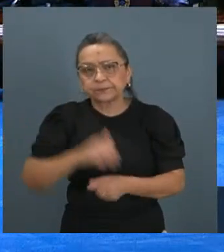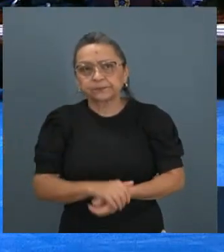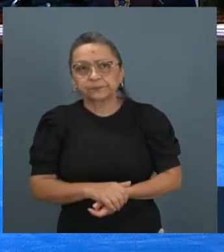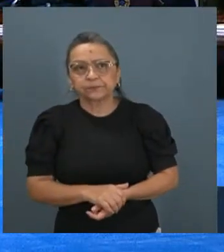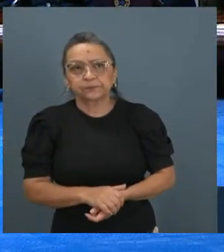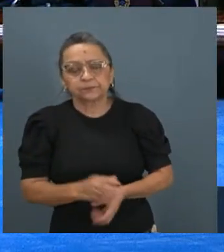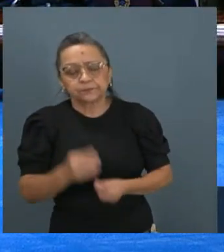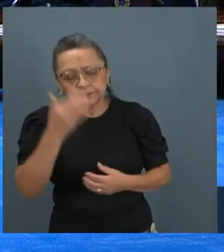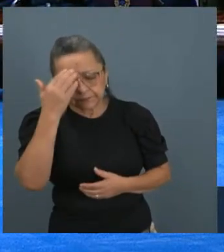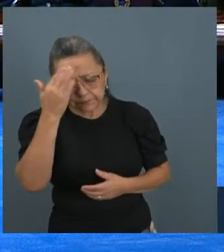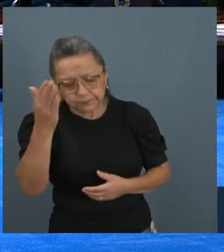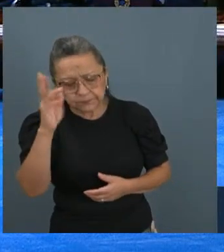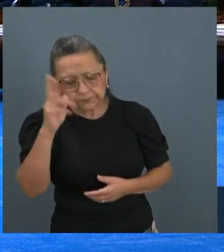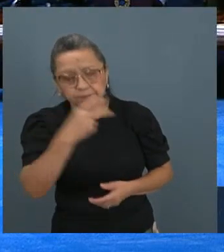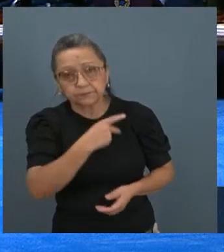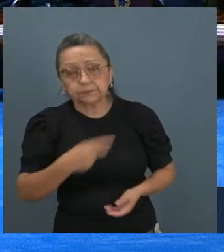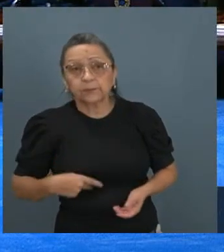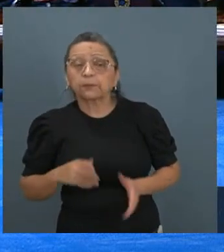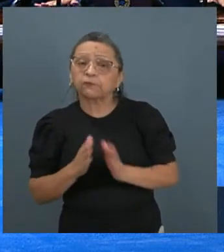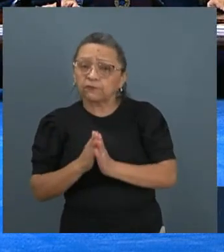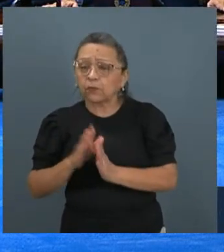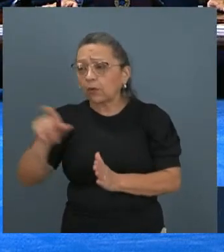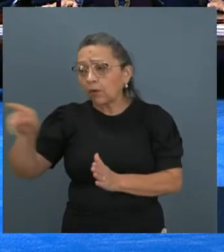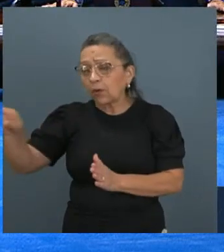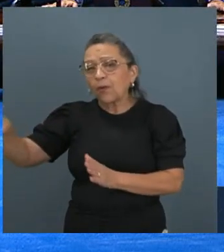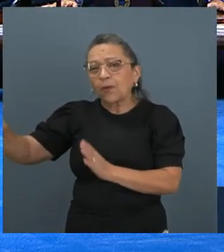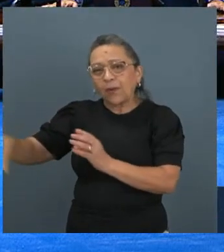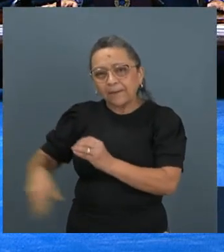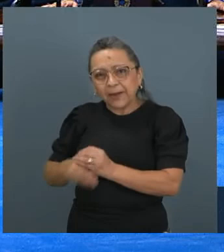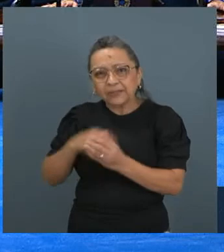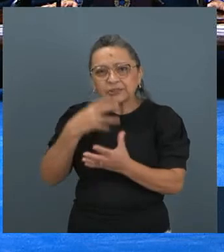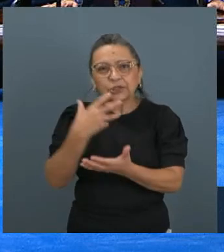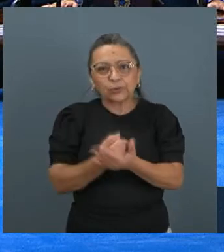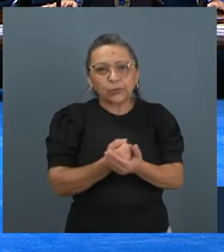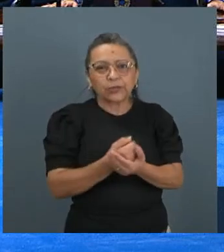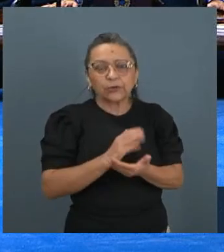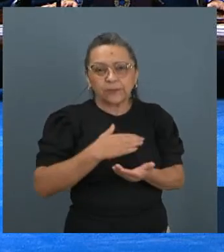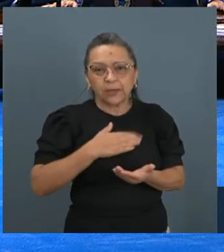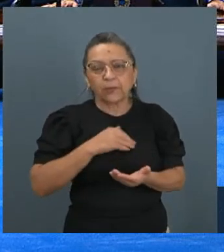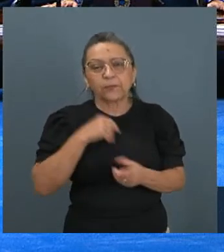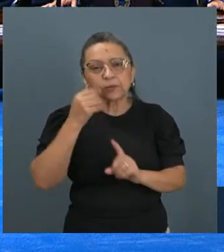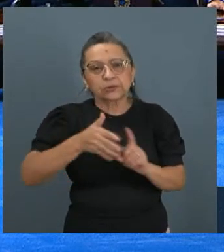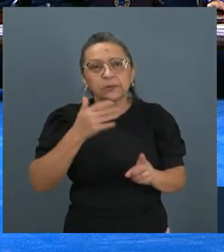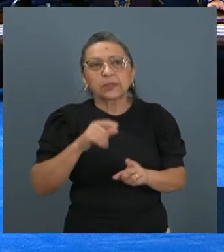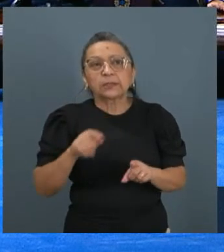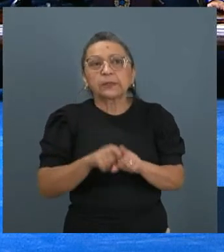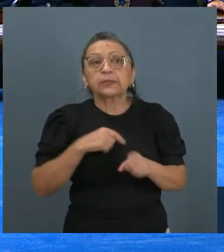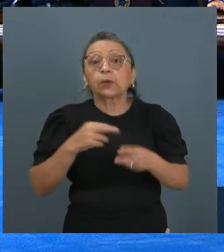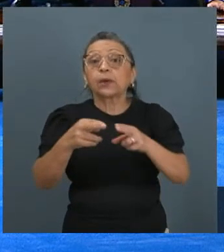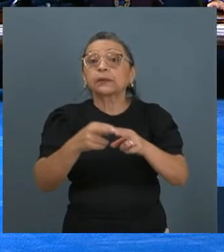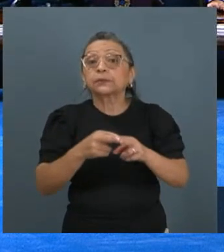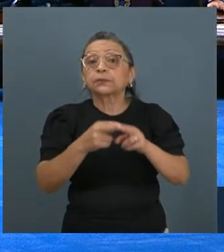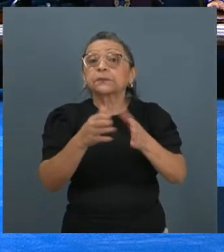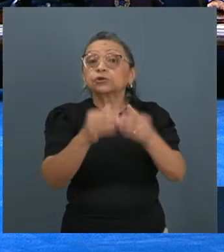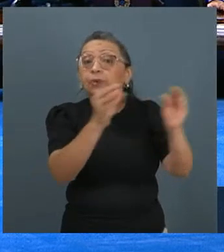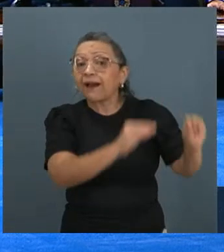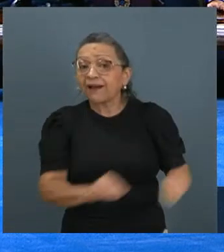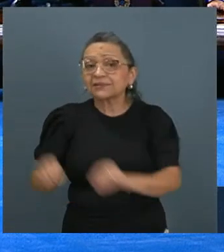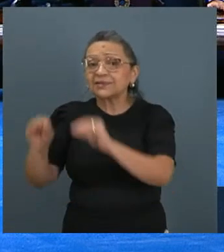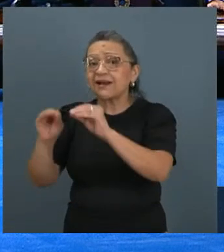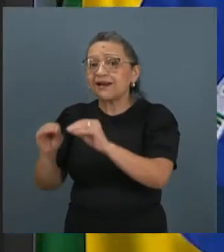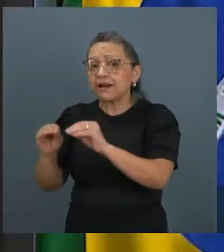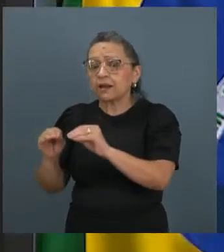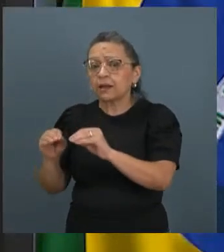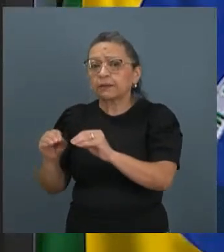Muito obrigado, senhor presidente. Eu peço que inclua a parte do senador Flávio Arnes, que tem um requerimento de adiamento, até